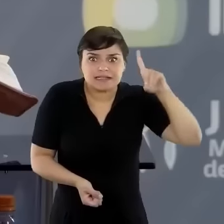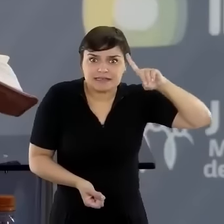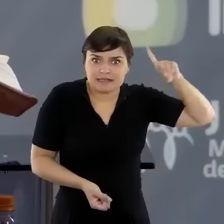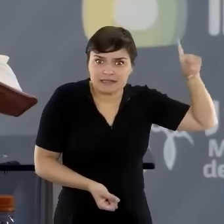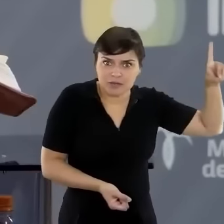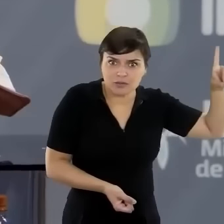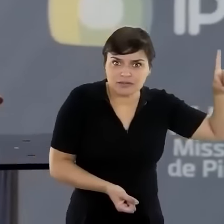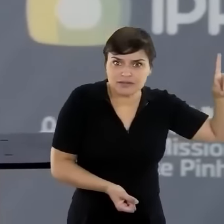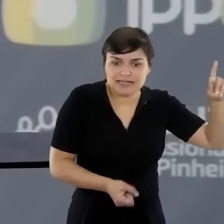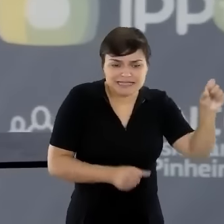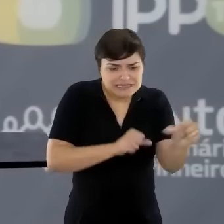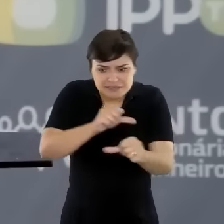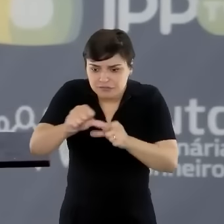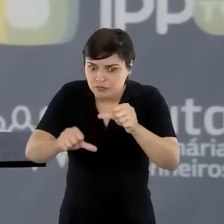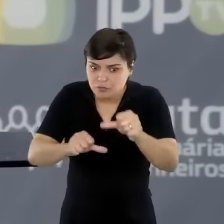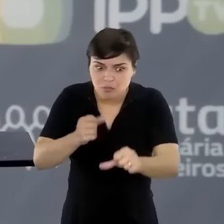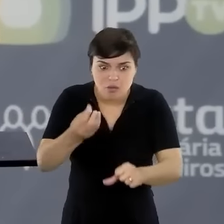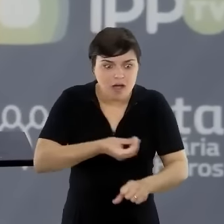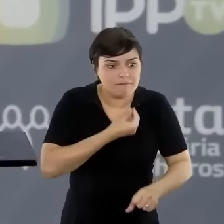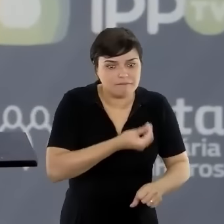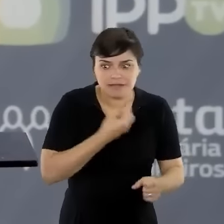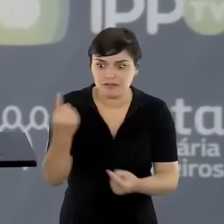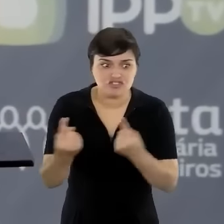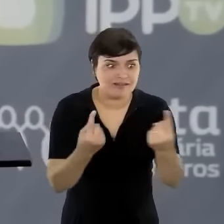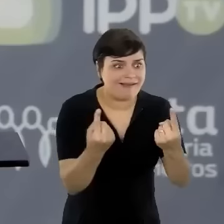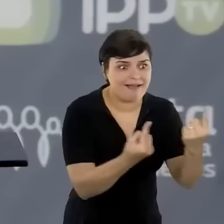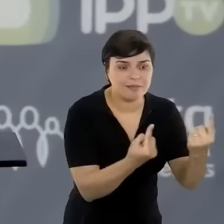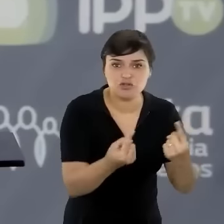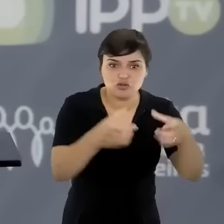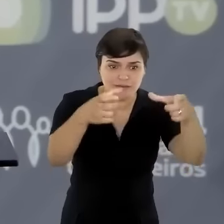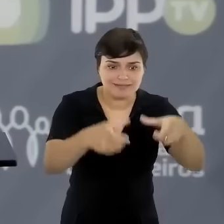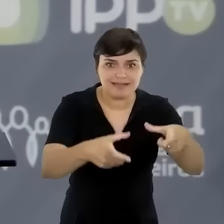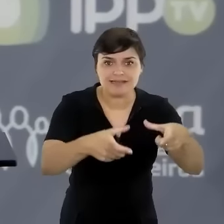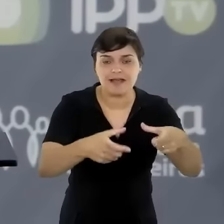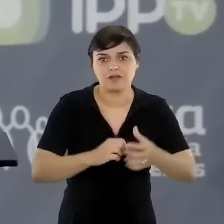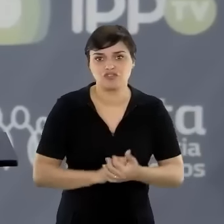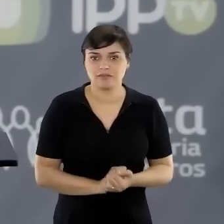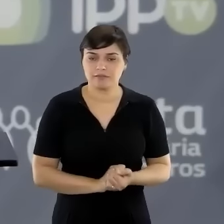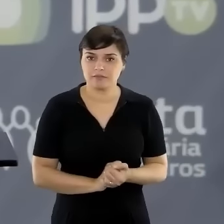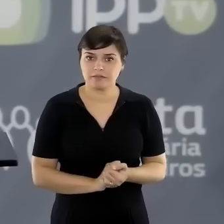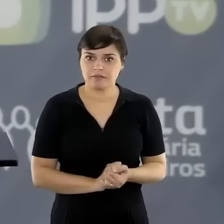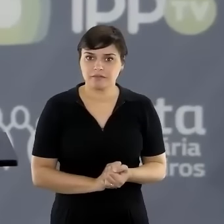raiva então Deus faz Apesar de